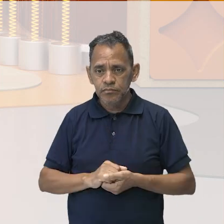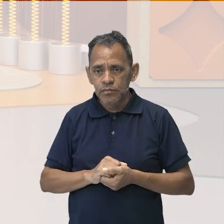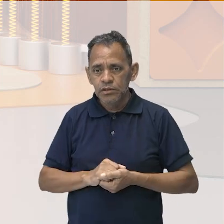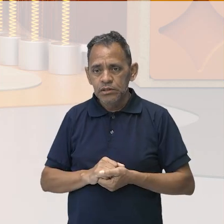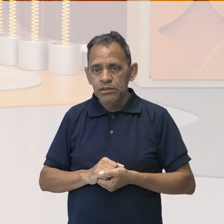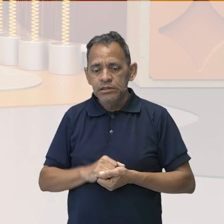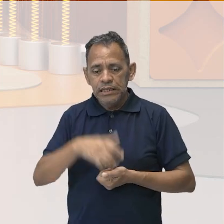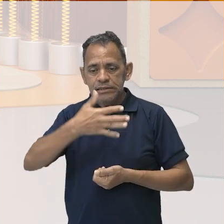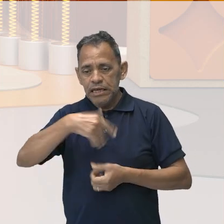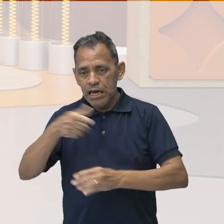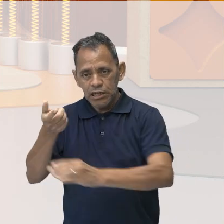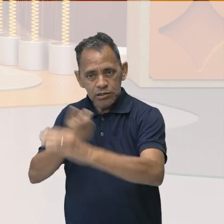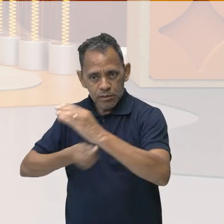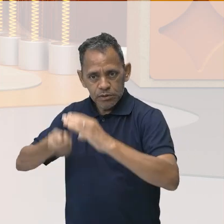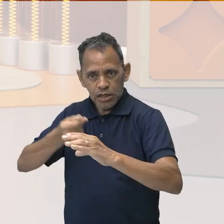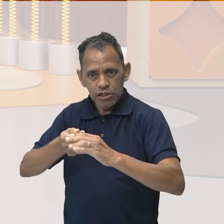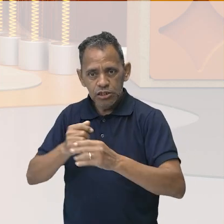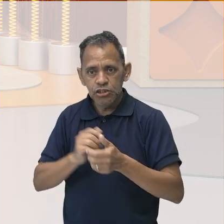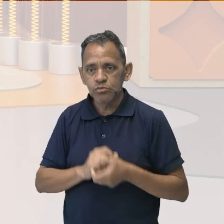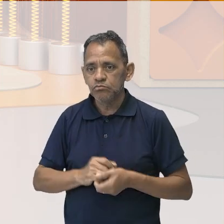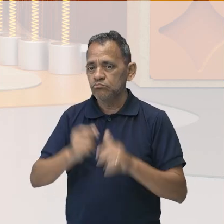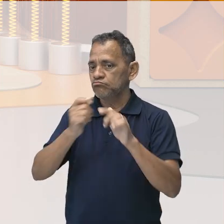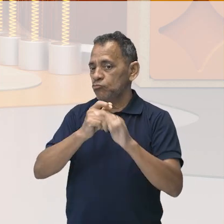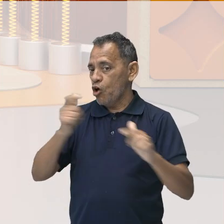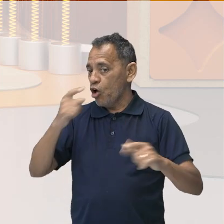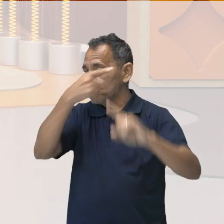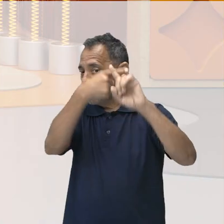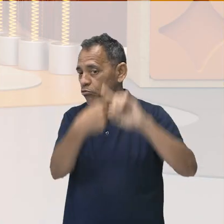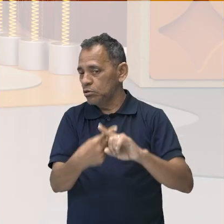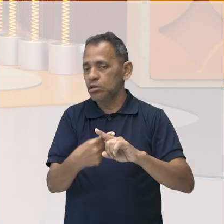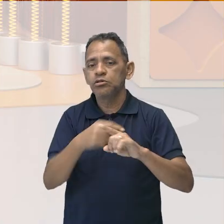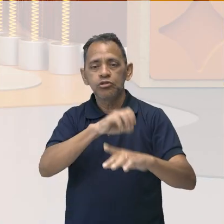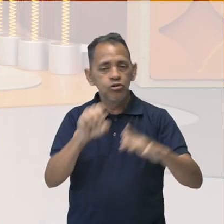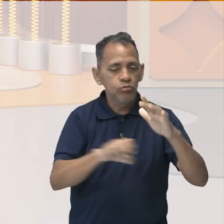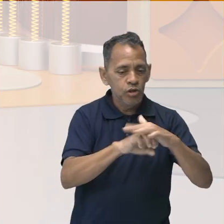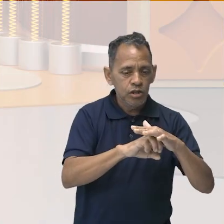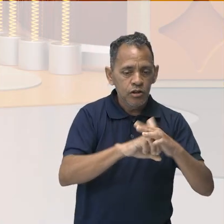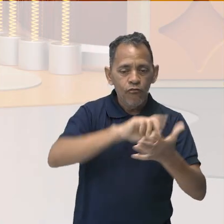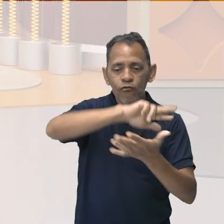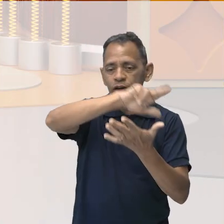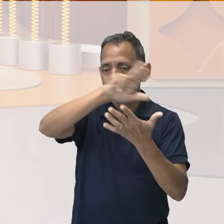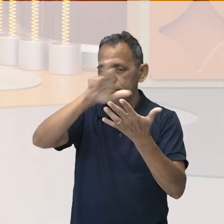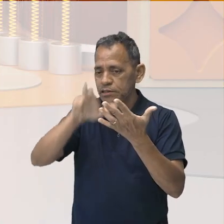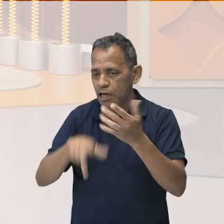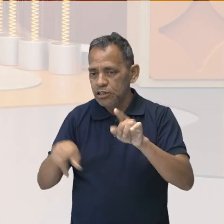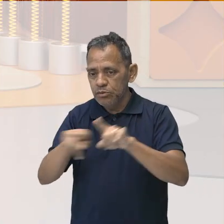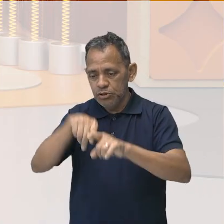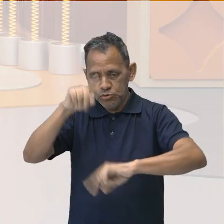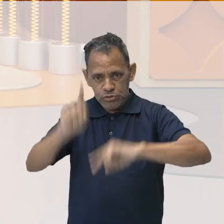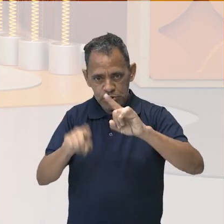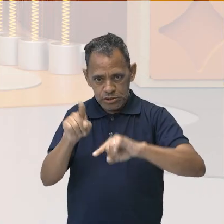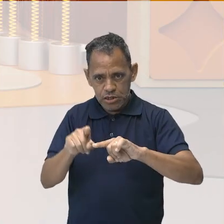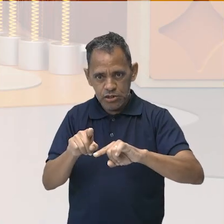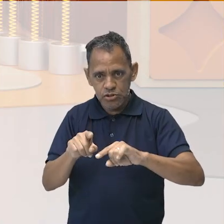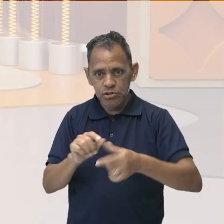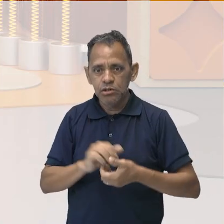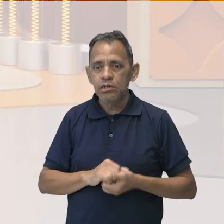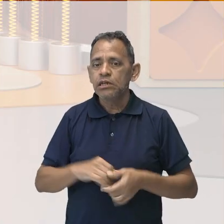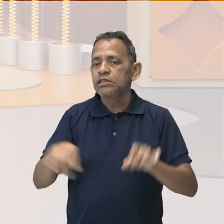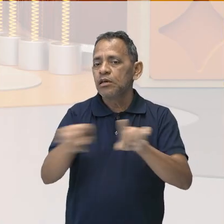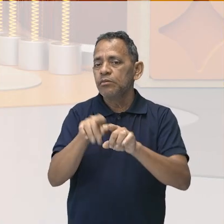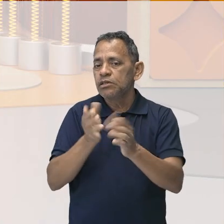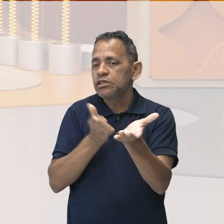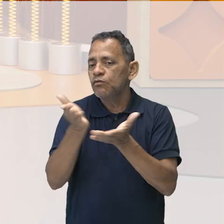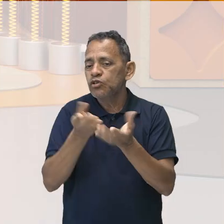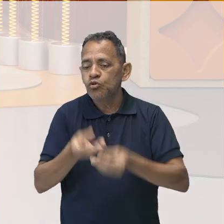aí do capitalismo de alta concorrência entre as empresas e uma grande diversidade de produtos, gente, e até mesmo de serviços que